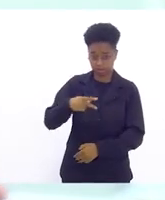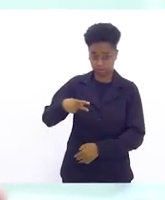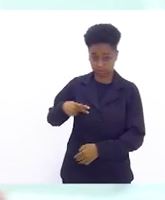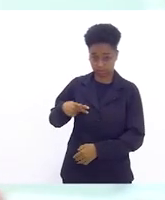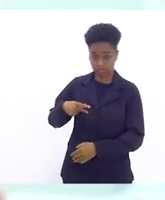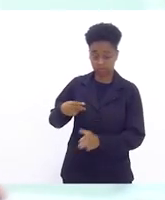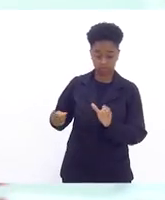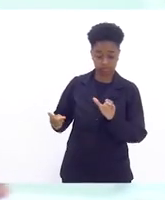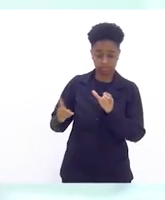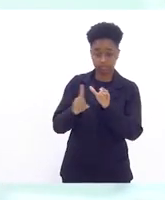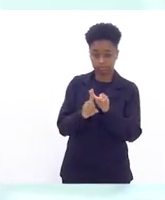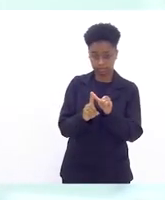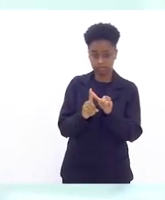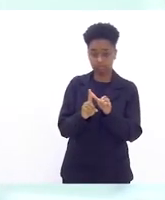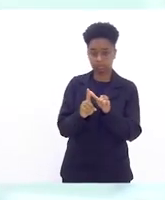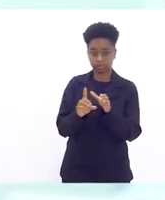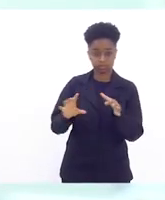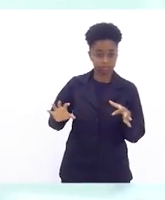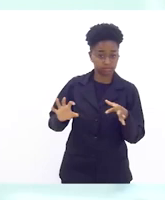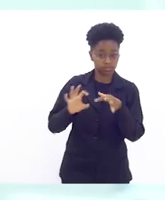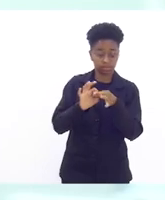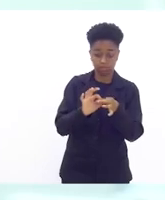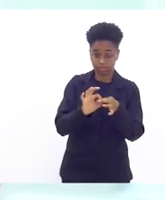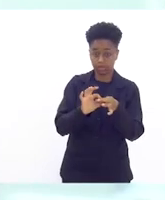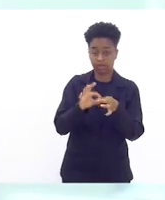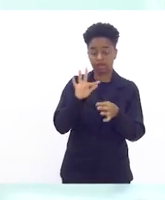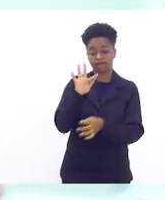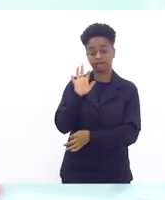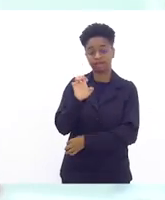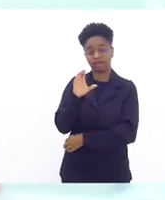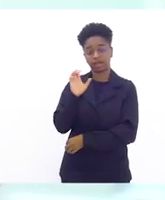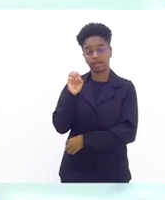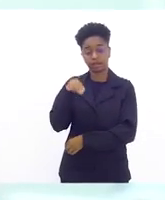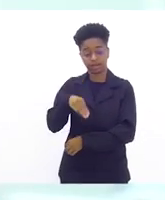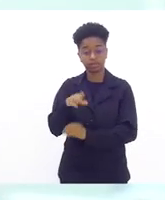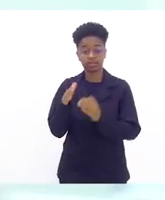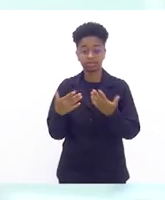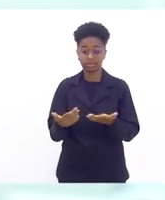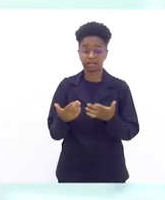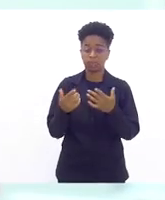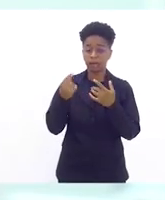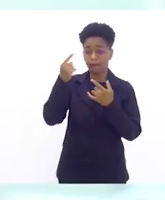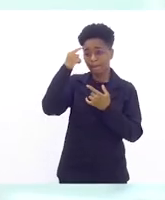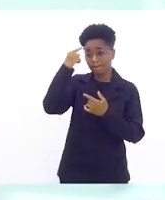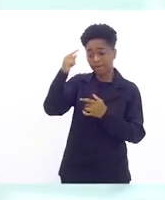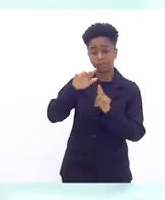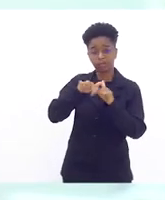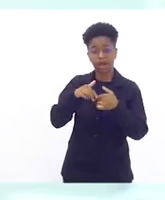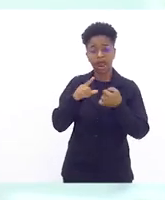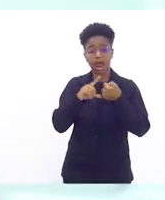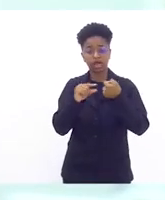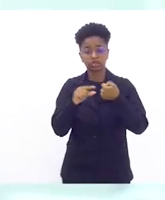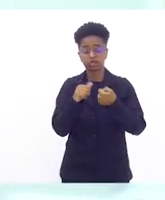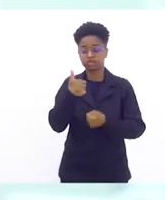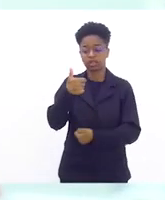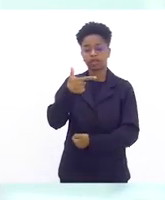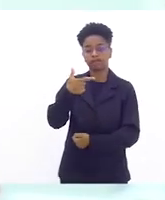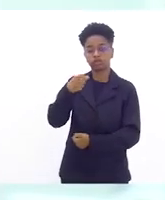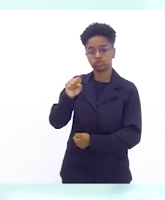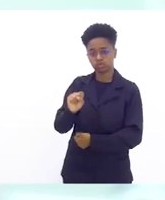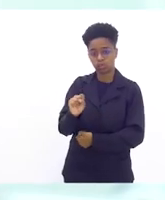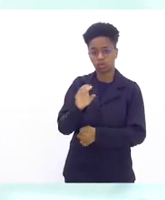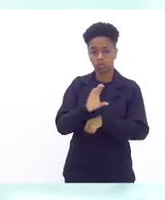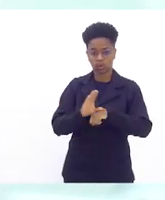integrar o fecan e esse questionamento em função do artigo 128 da Constituição esse